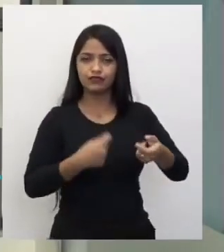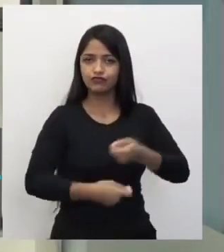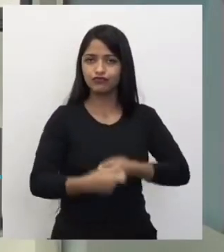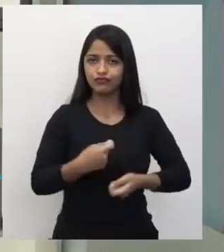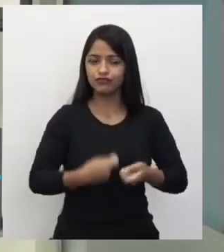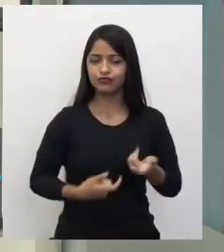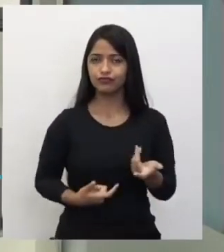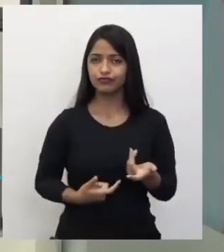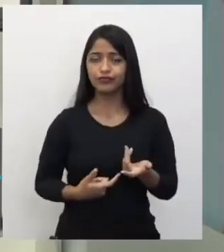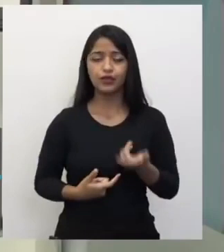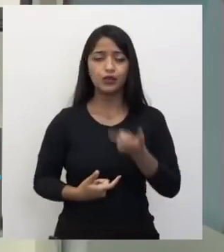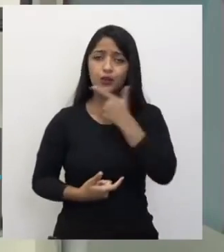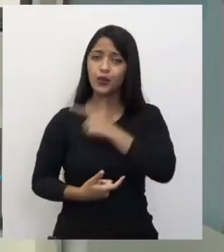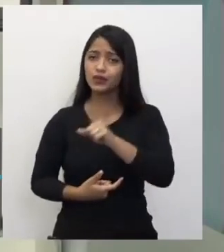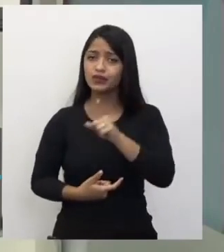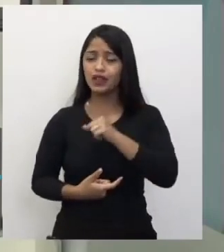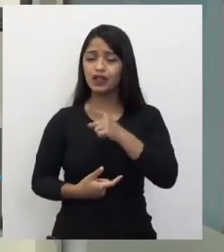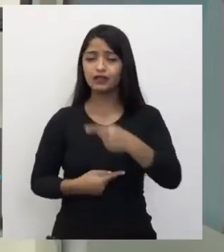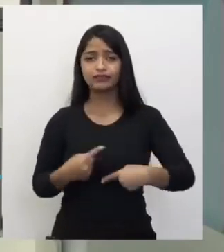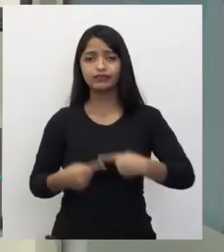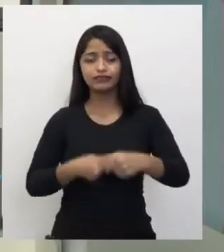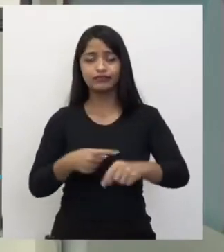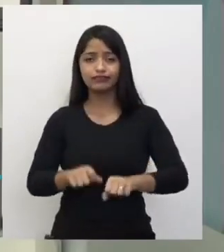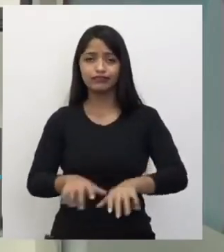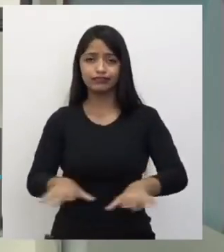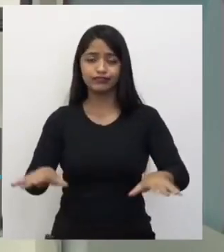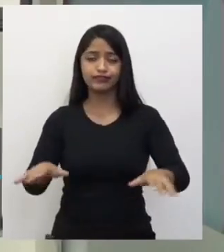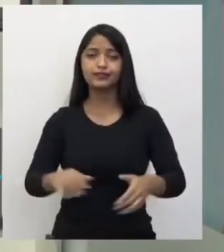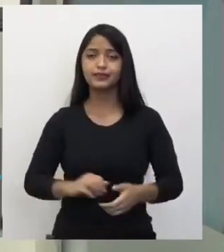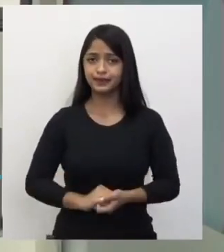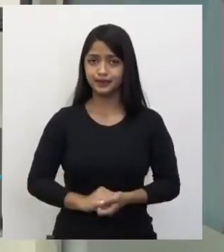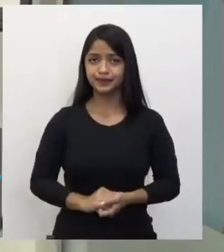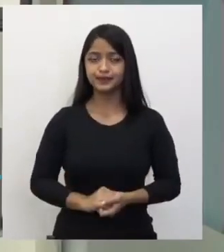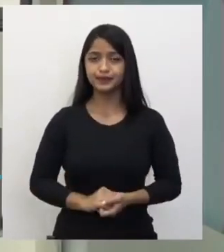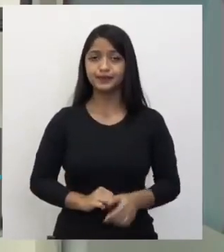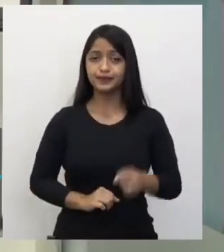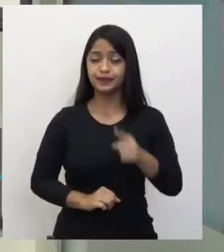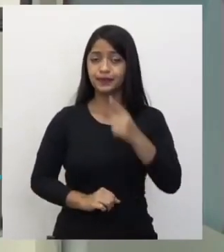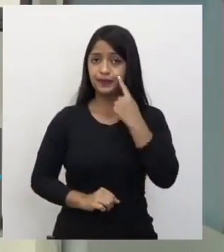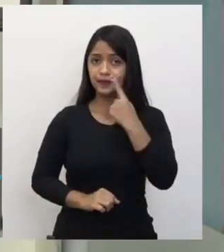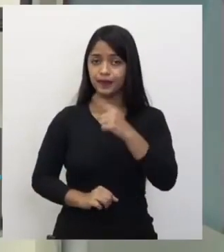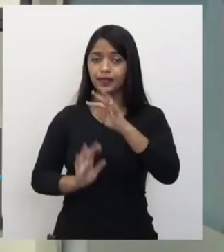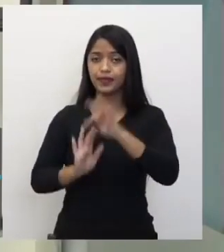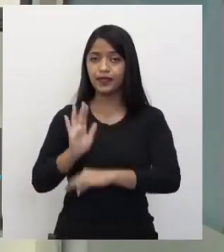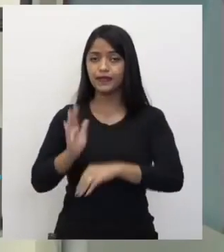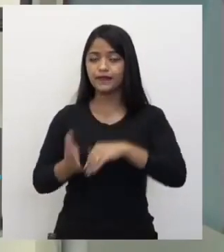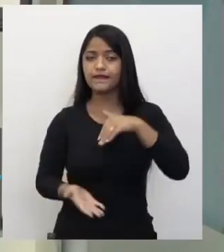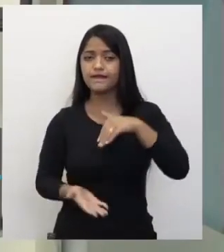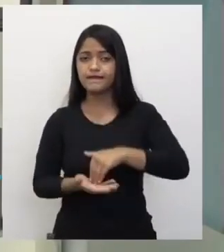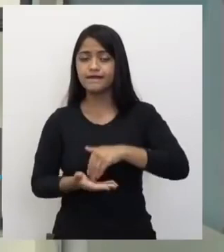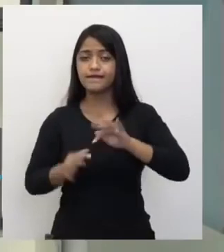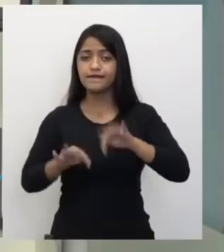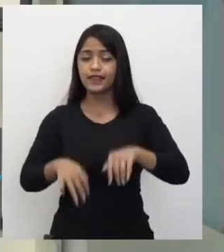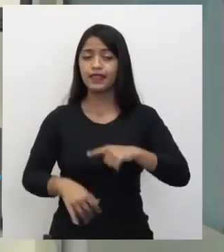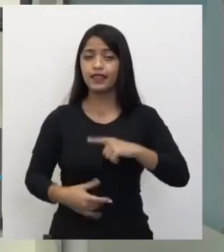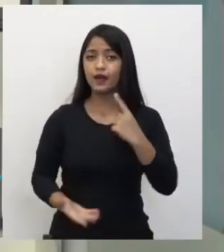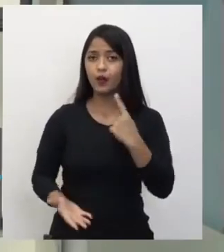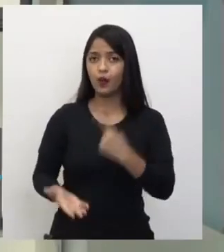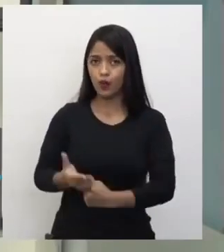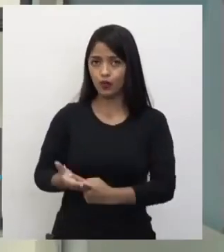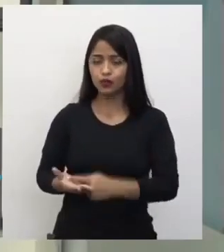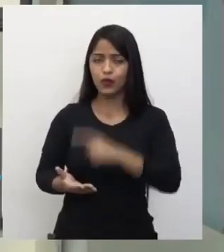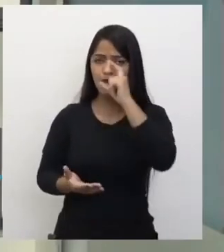essa reprodução, né? Tanto que eles fizeram, se você reparar lá no final do texto, qual que é o acordo para trazer as ararinhas de